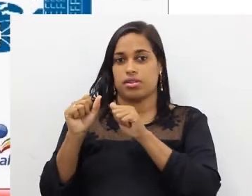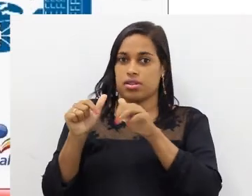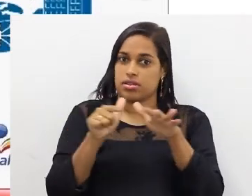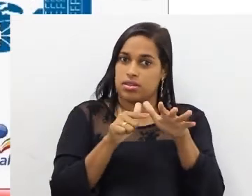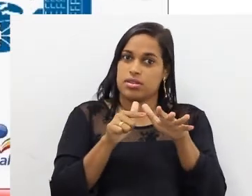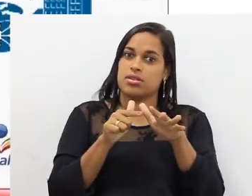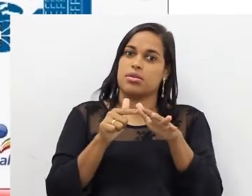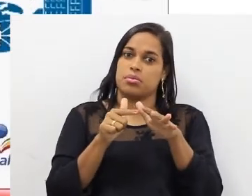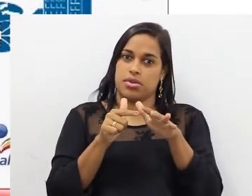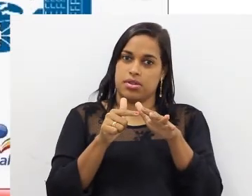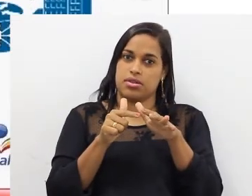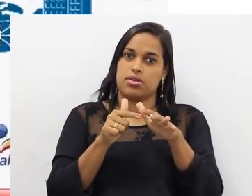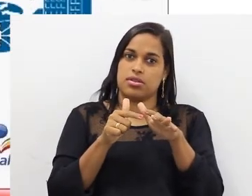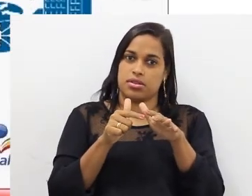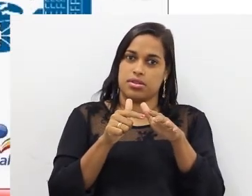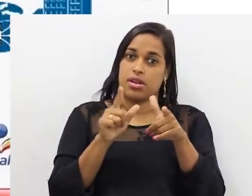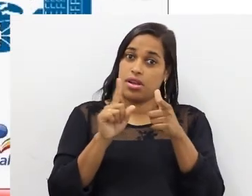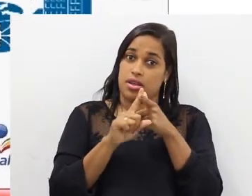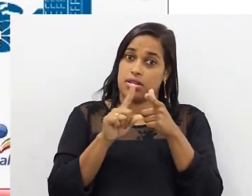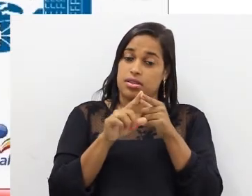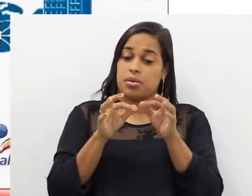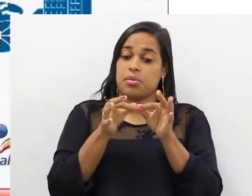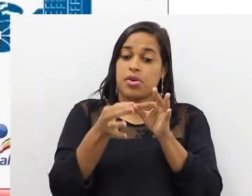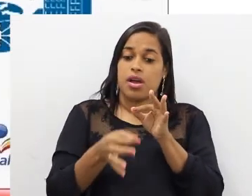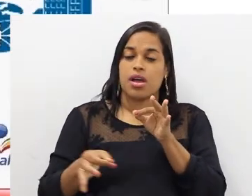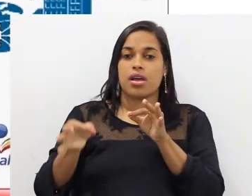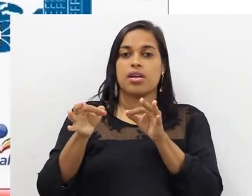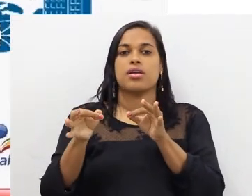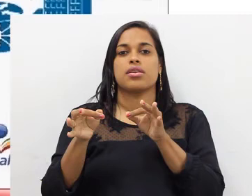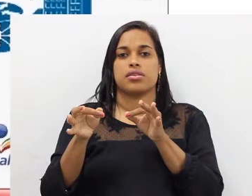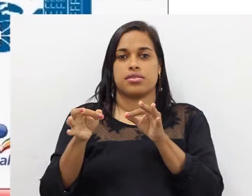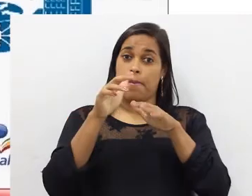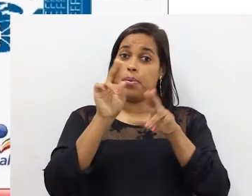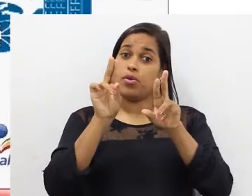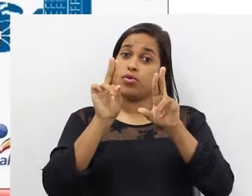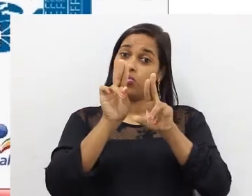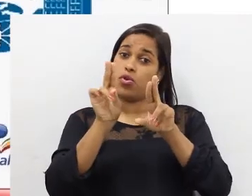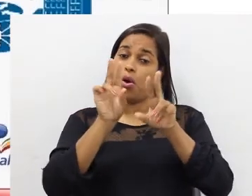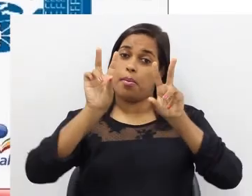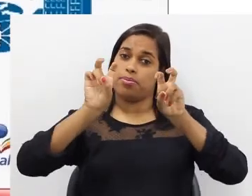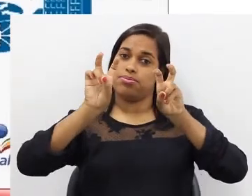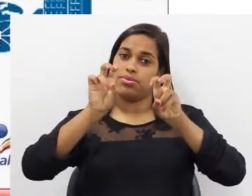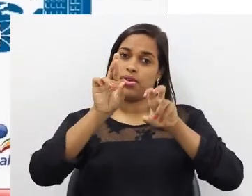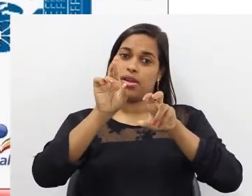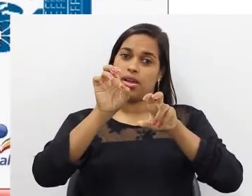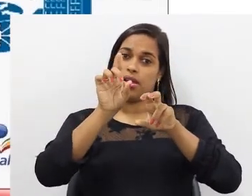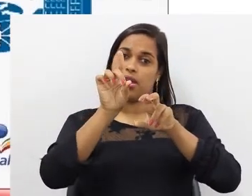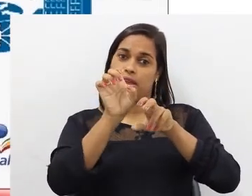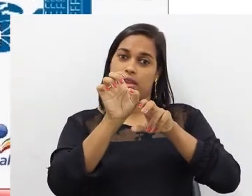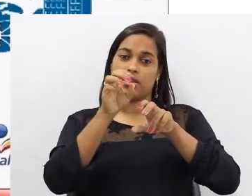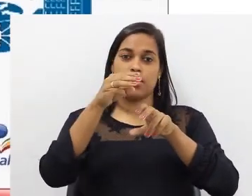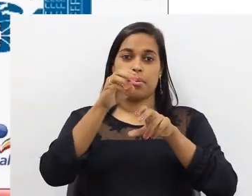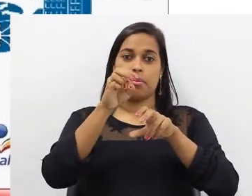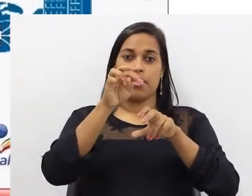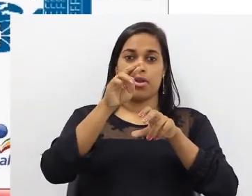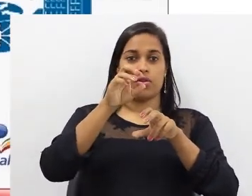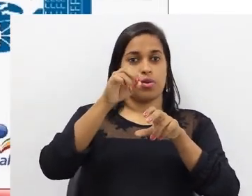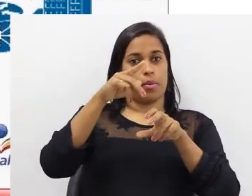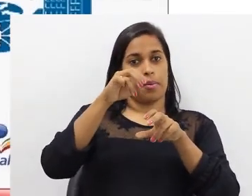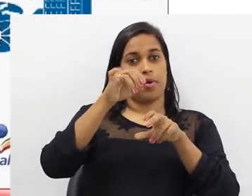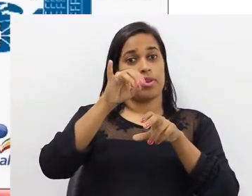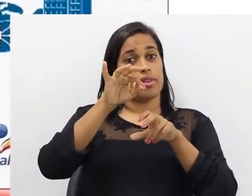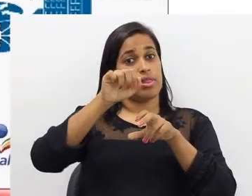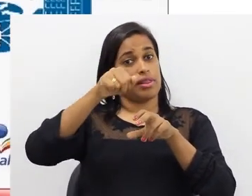óptica. E tem uma rede aí chamada uma rede metropolitana, que a gente vai estudar, falar já dela, onde esses dados